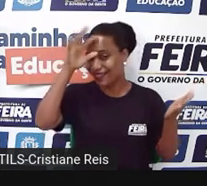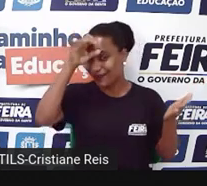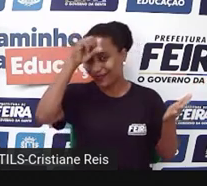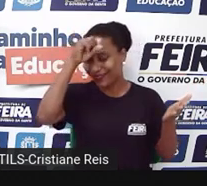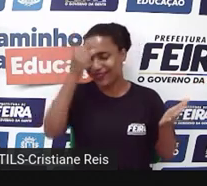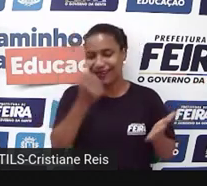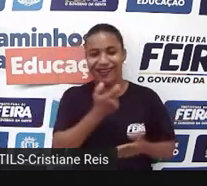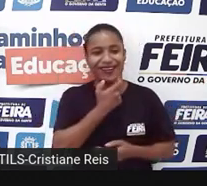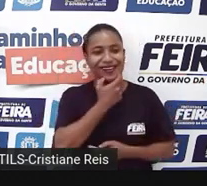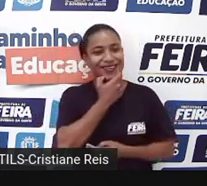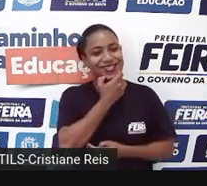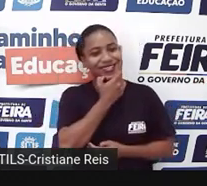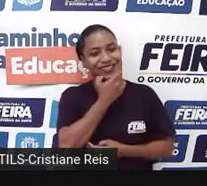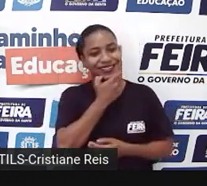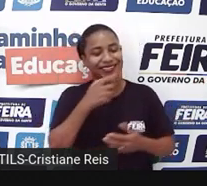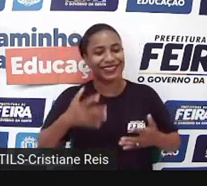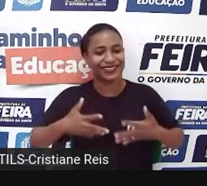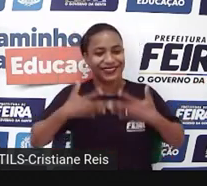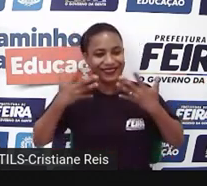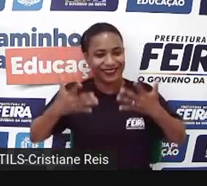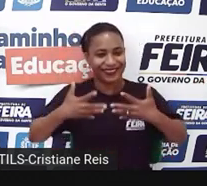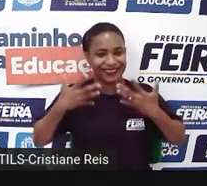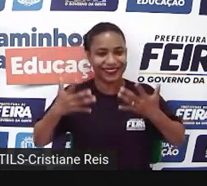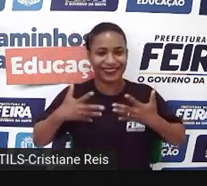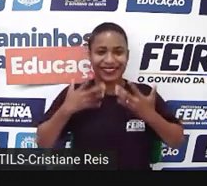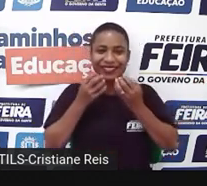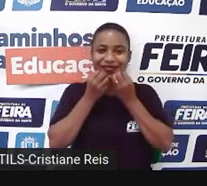Aprender inglês é muito divertido, ok?